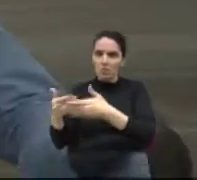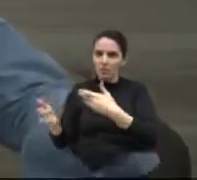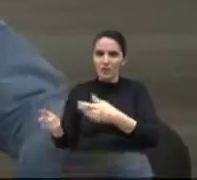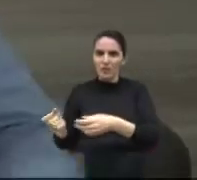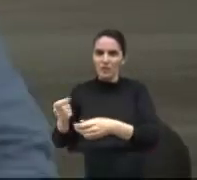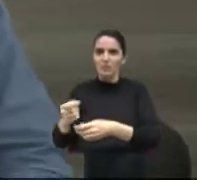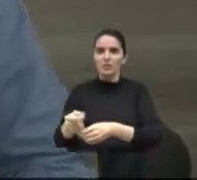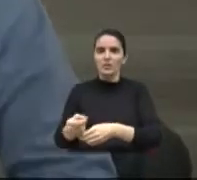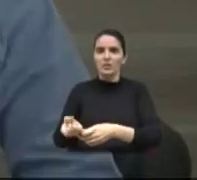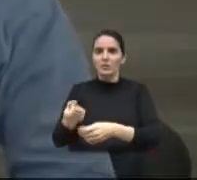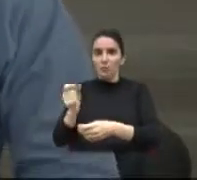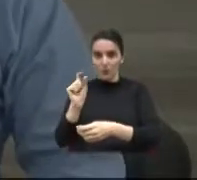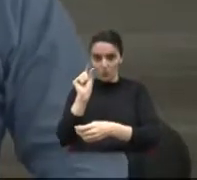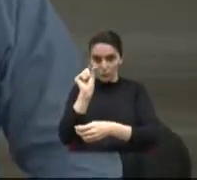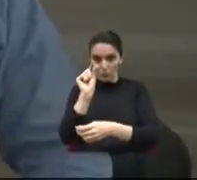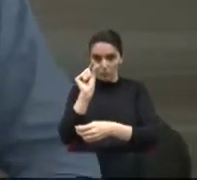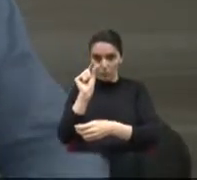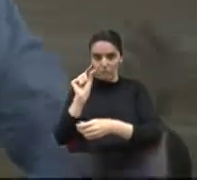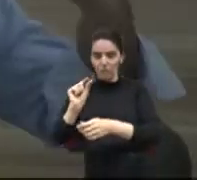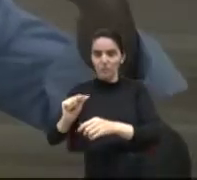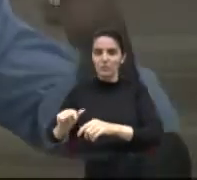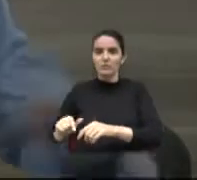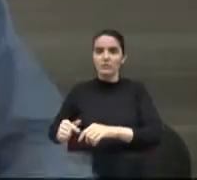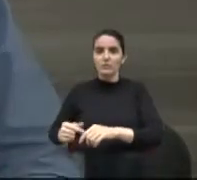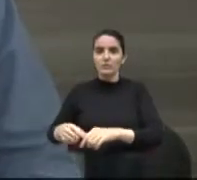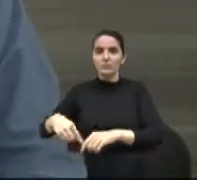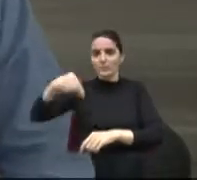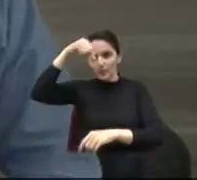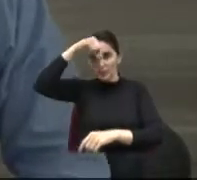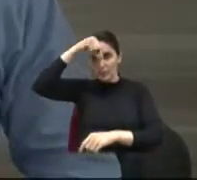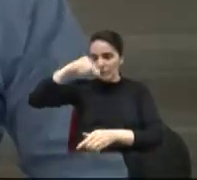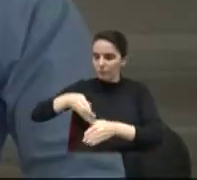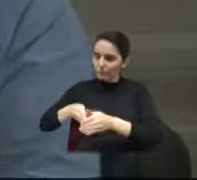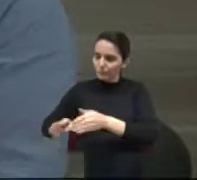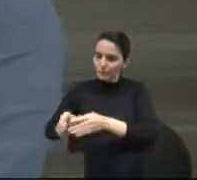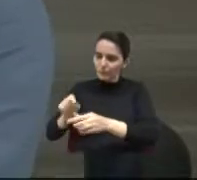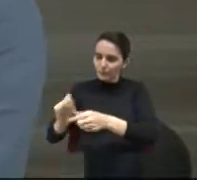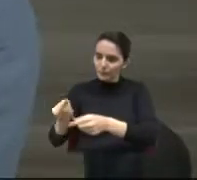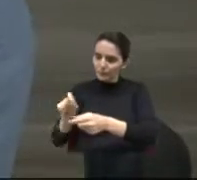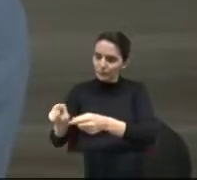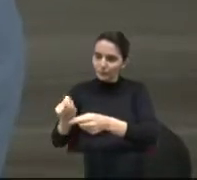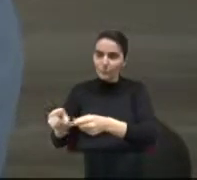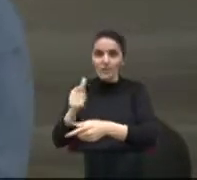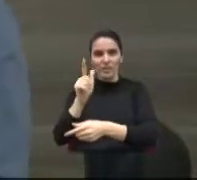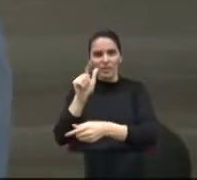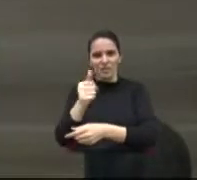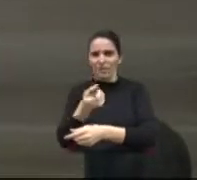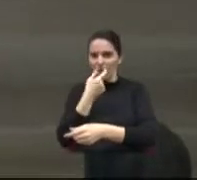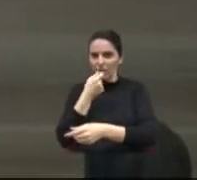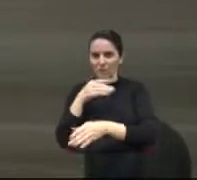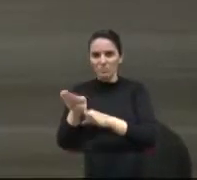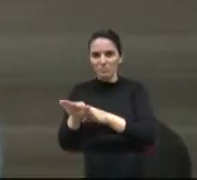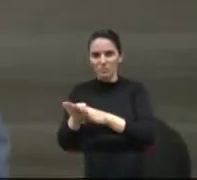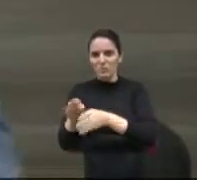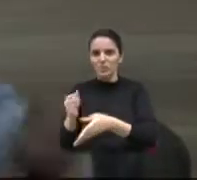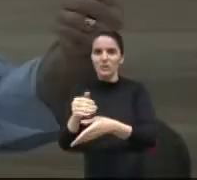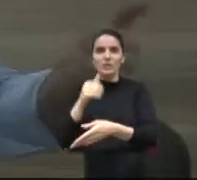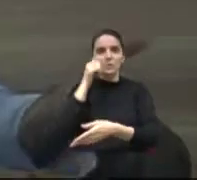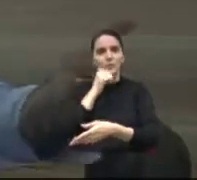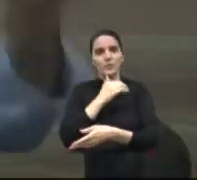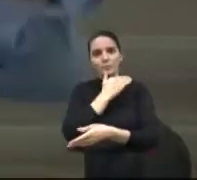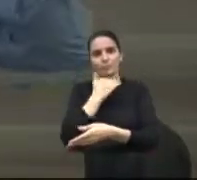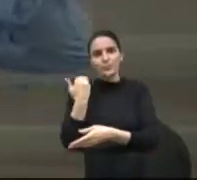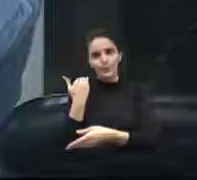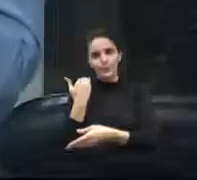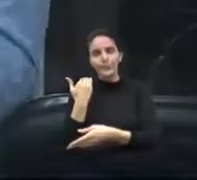que se colocavam dentro da vagina para provocar, e que se tomavam por via oral, e acabava então matando a